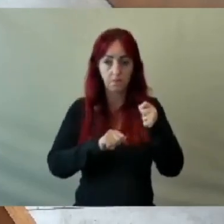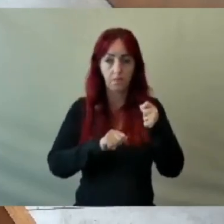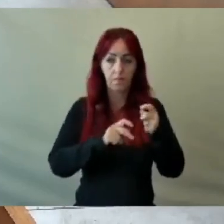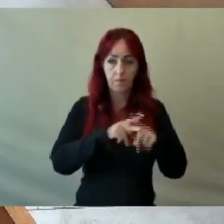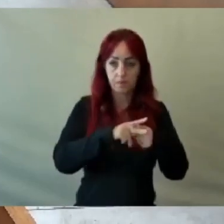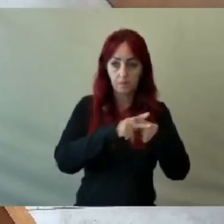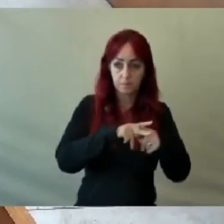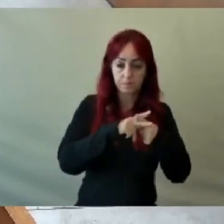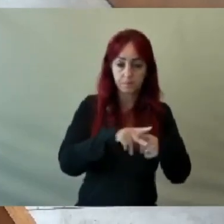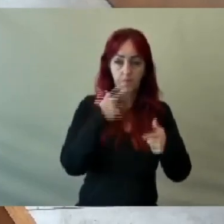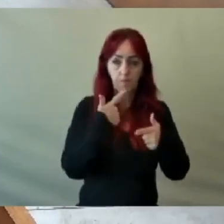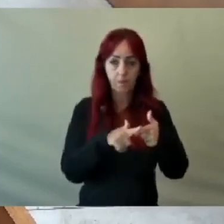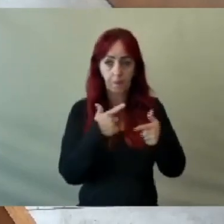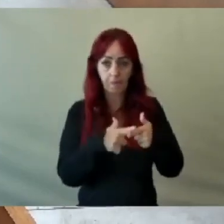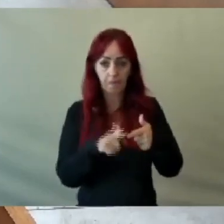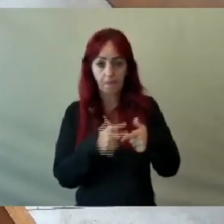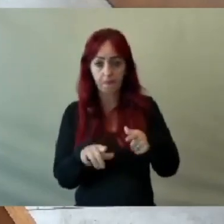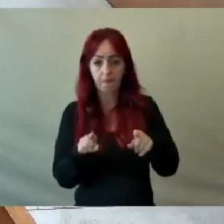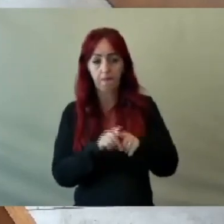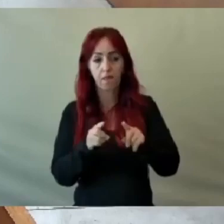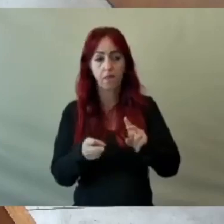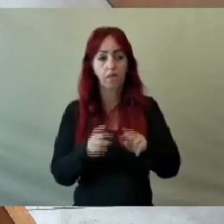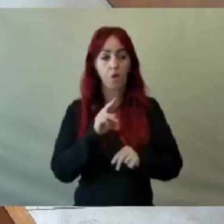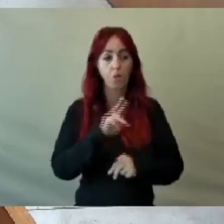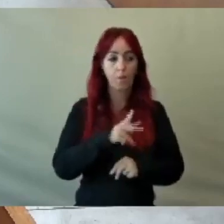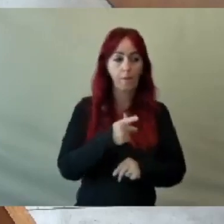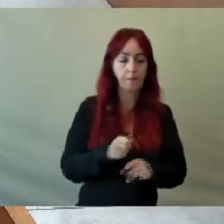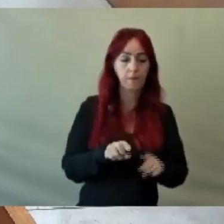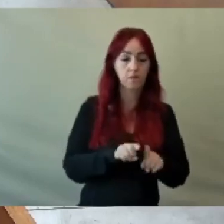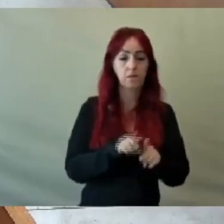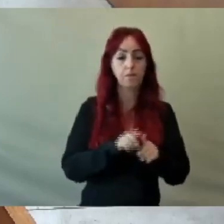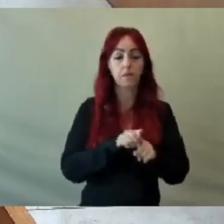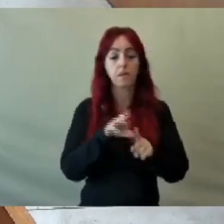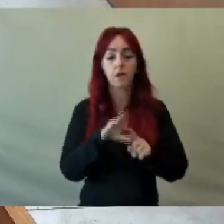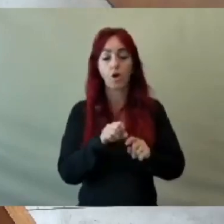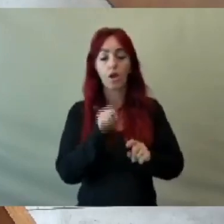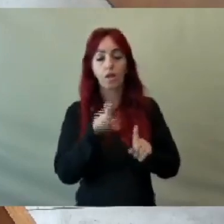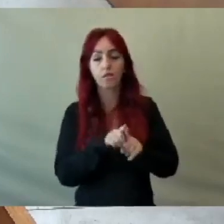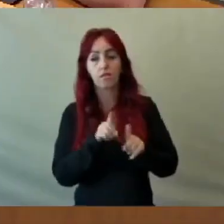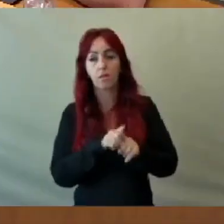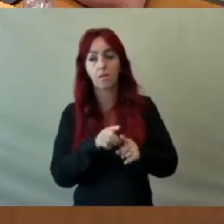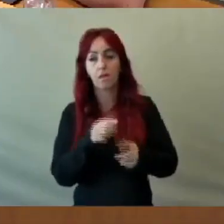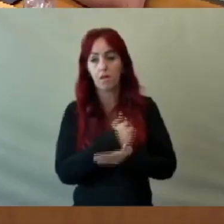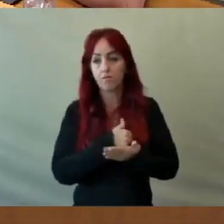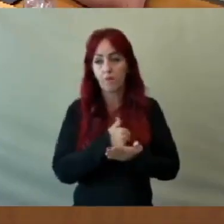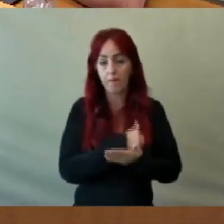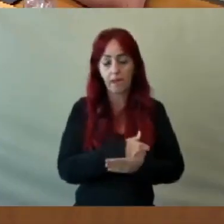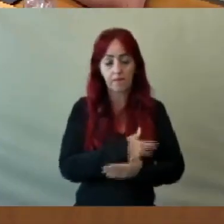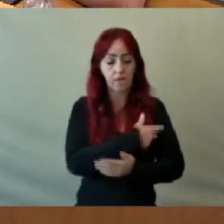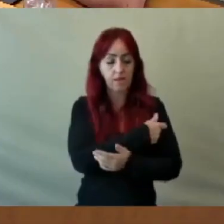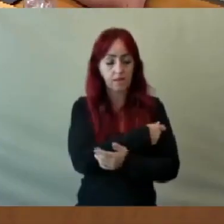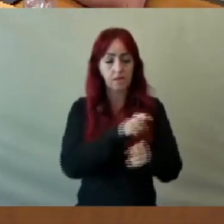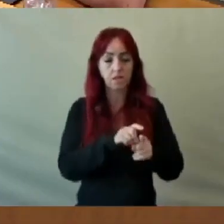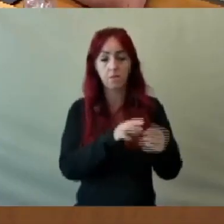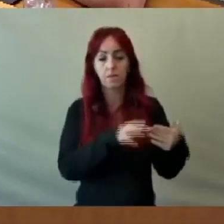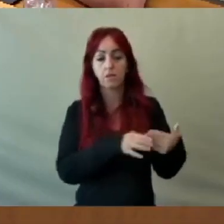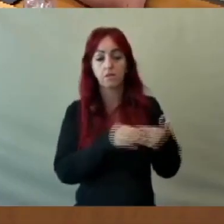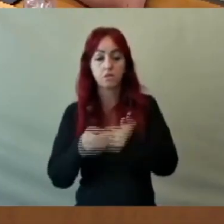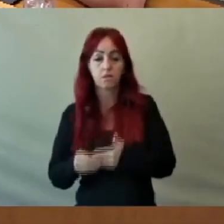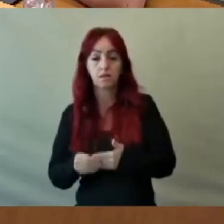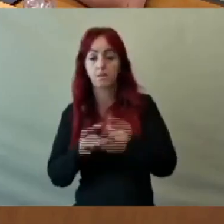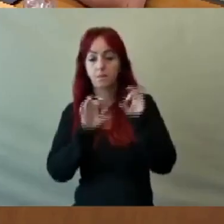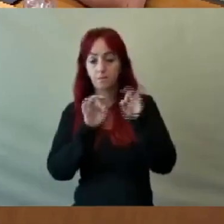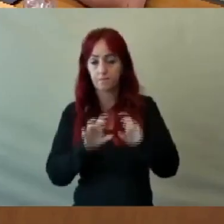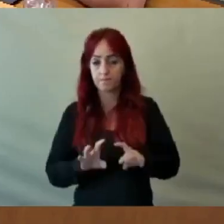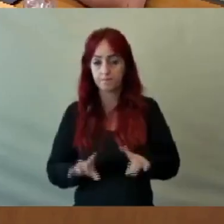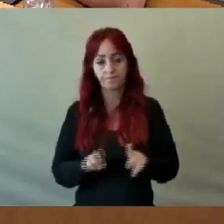das UPAs, mas também da coleta, da farmácia, da vacina e até dos encaminhamentos para as especialidades, né, para ficar